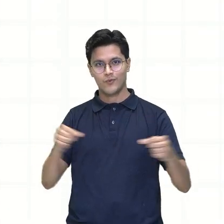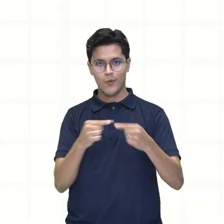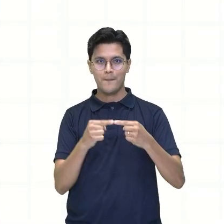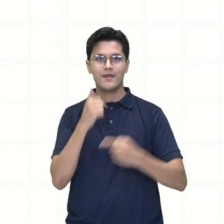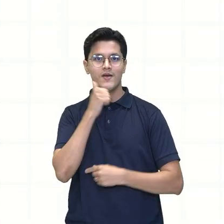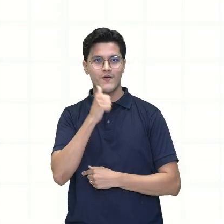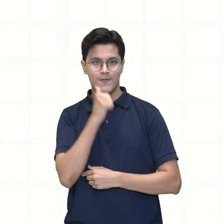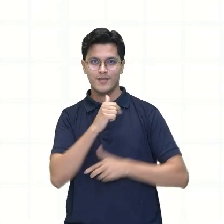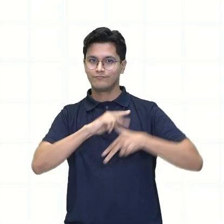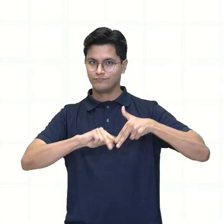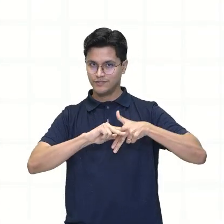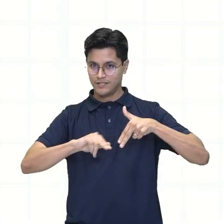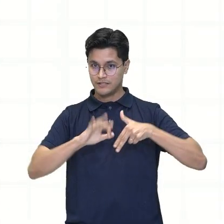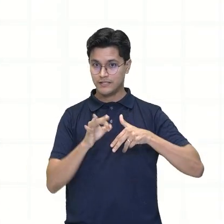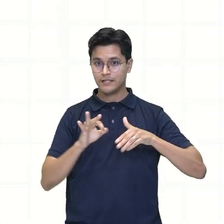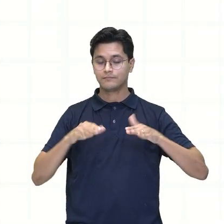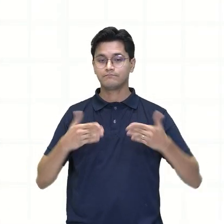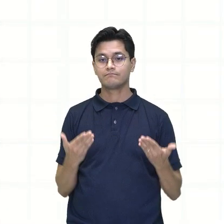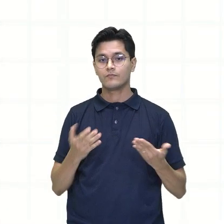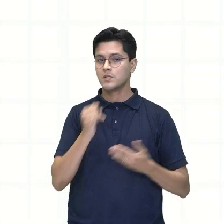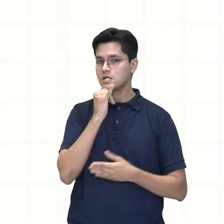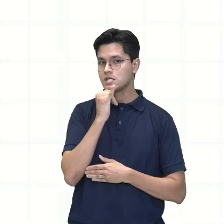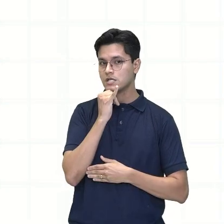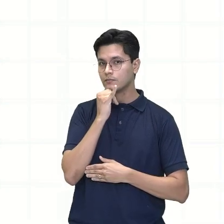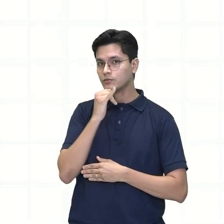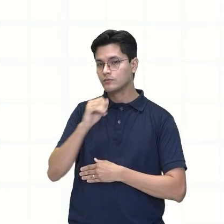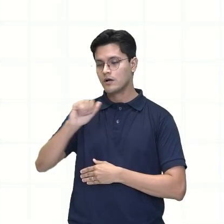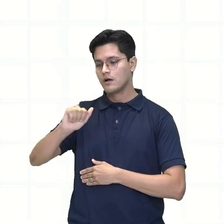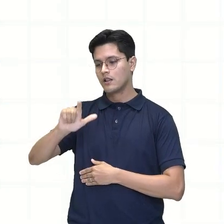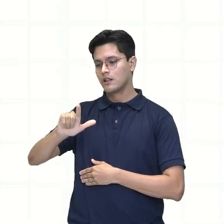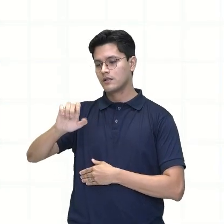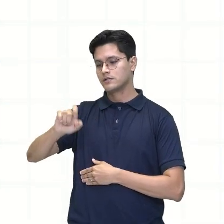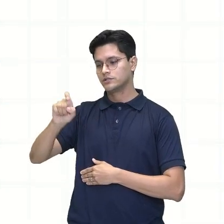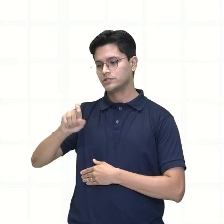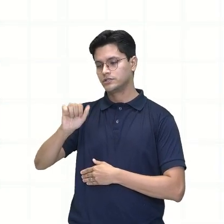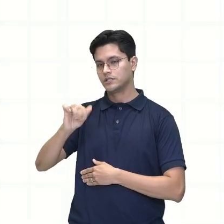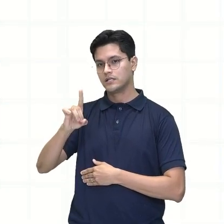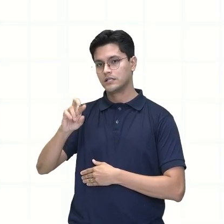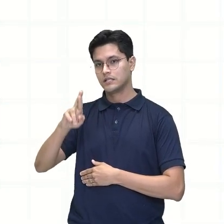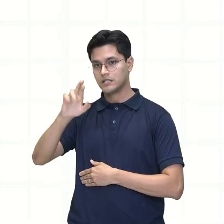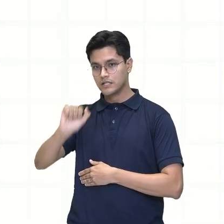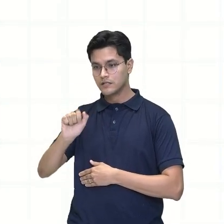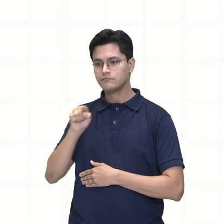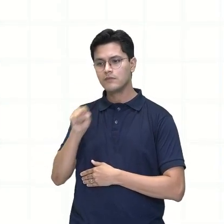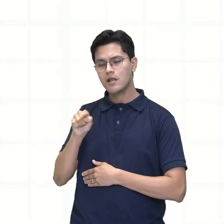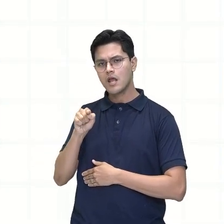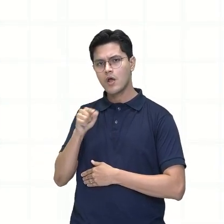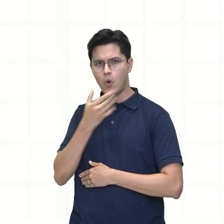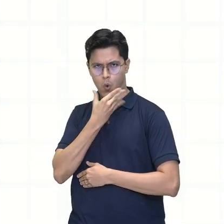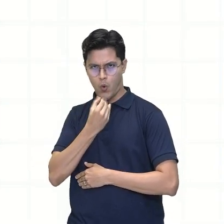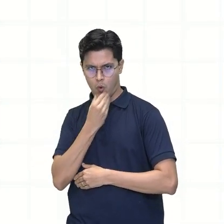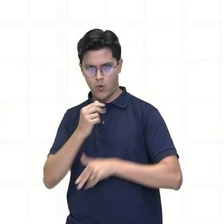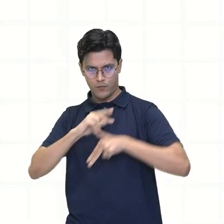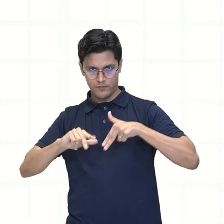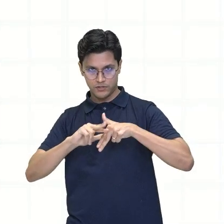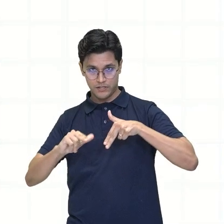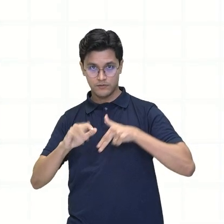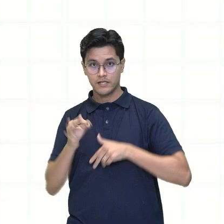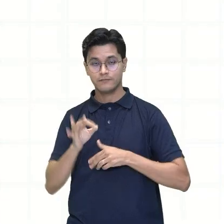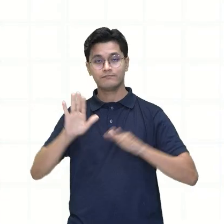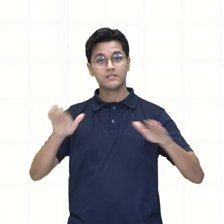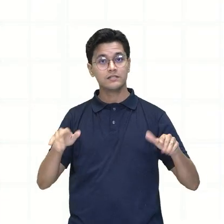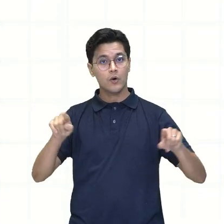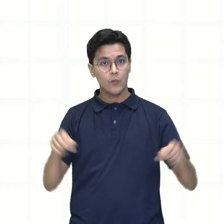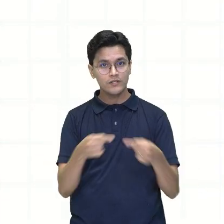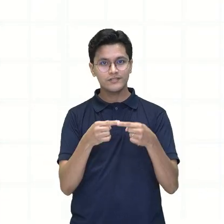o masculino Alexandre, o grande, é belo e guerreiro. Verifiquem só o nosso adjetivo